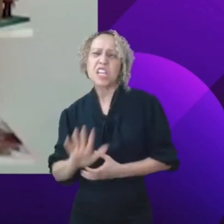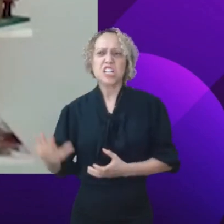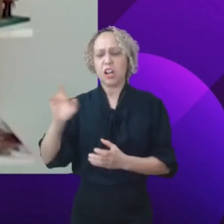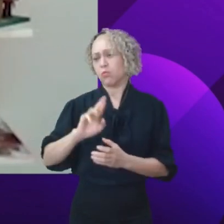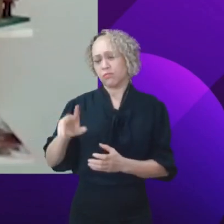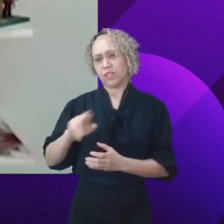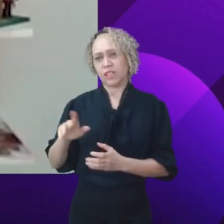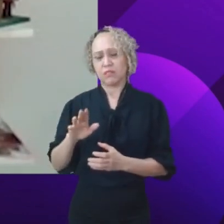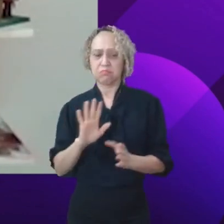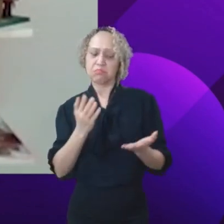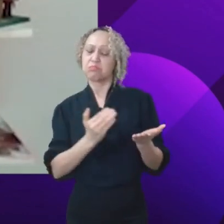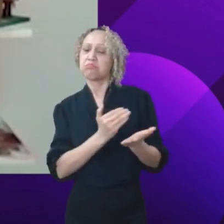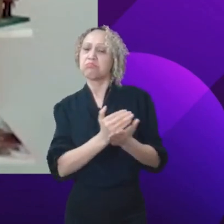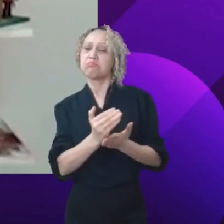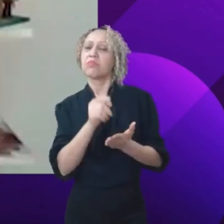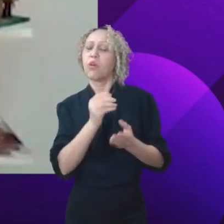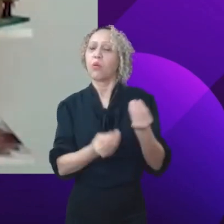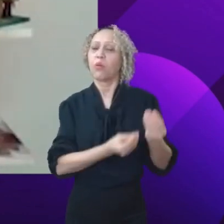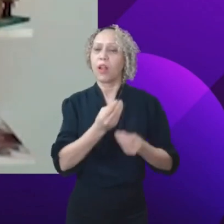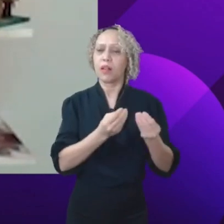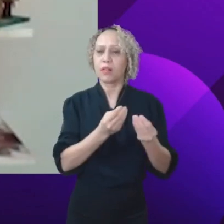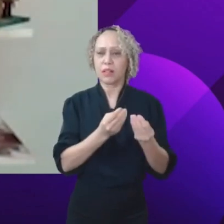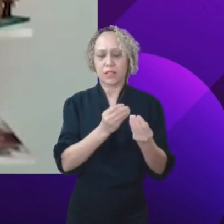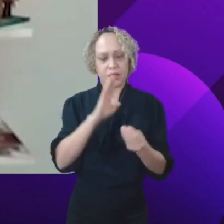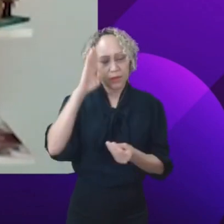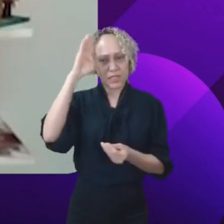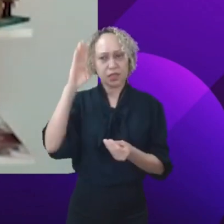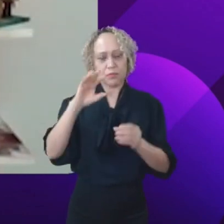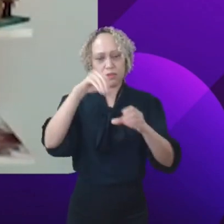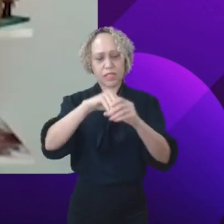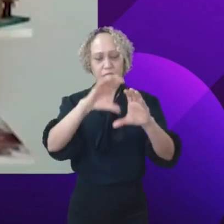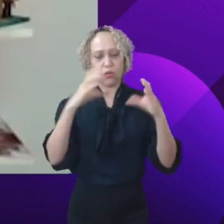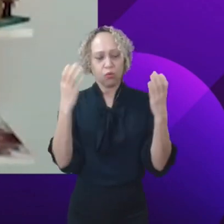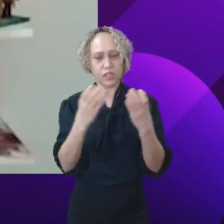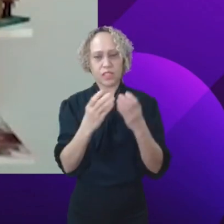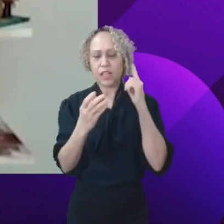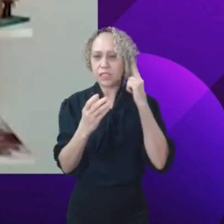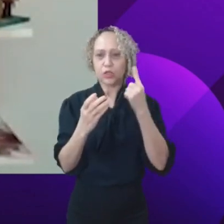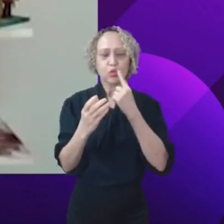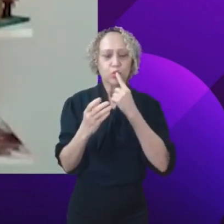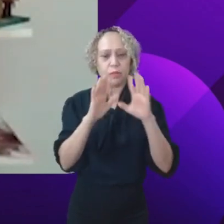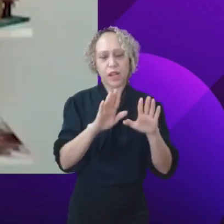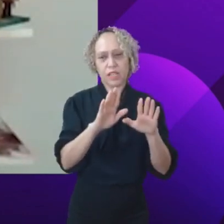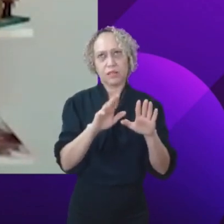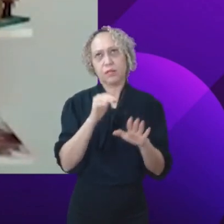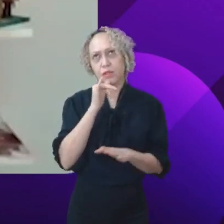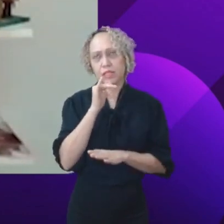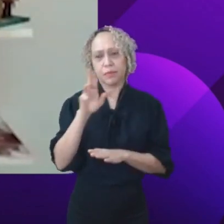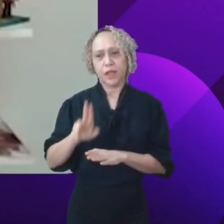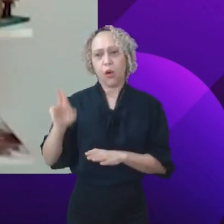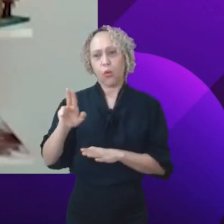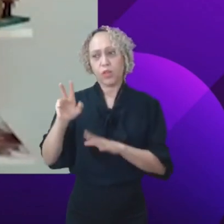origem e o seu uso principal a partir da comunidade surda, mas ela não está em uso tanto quanto, por exemplo,